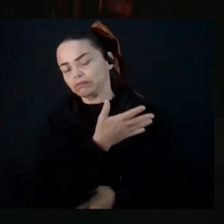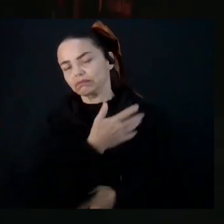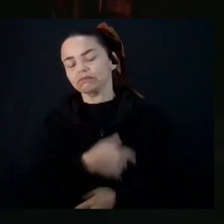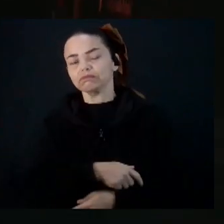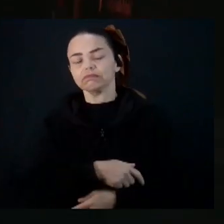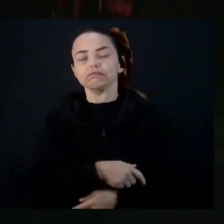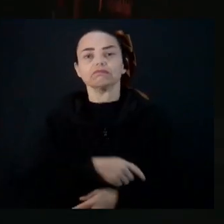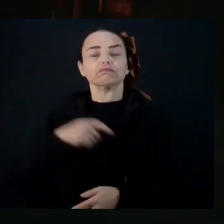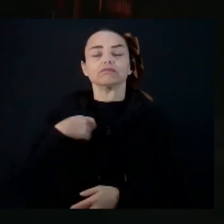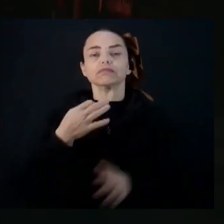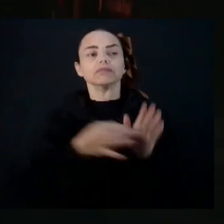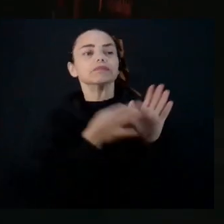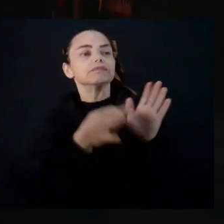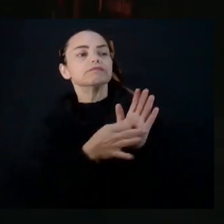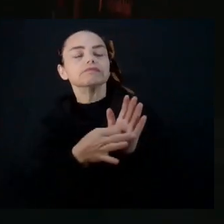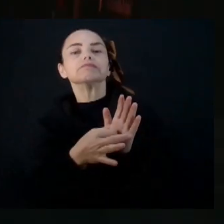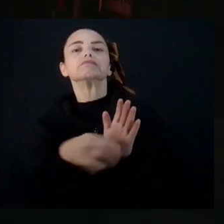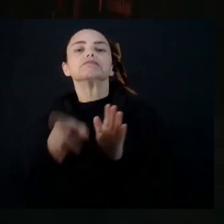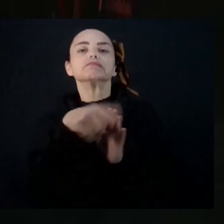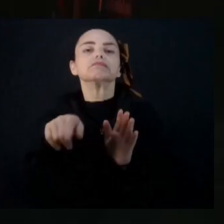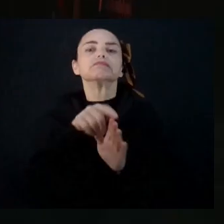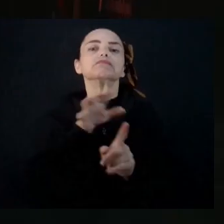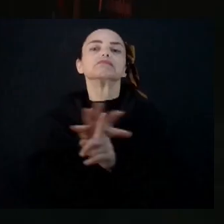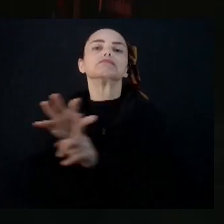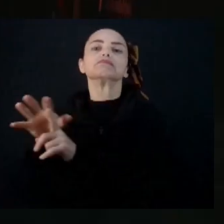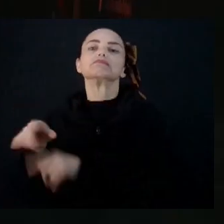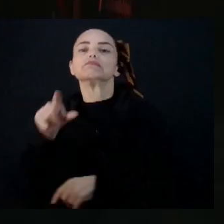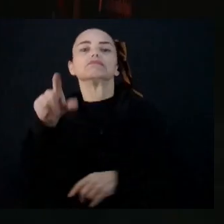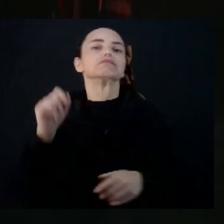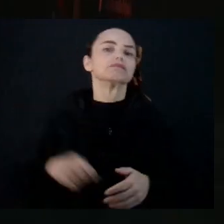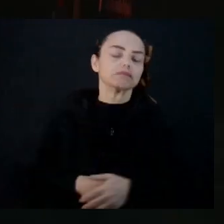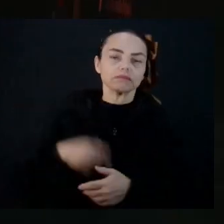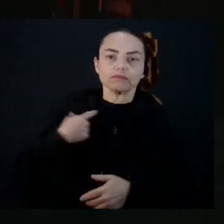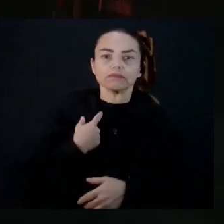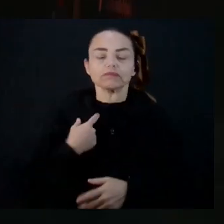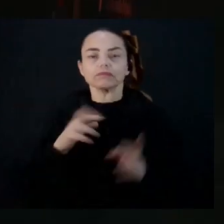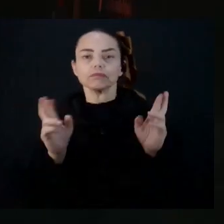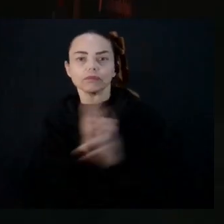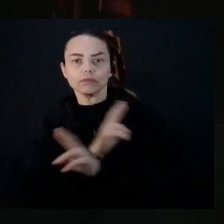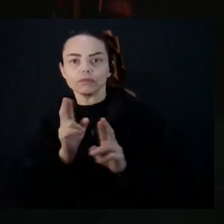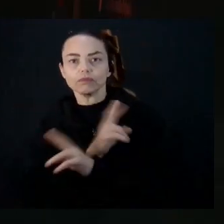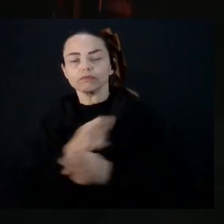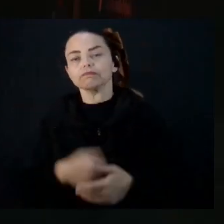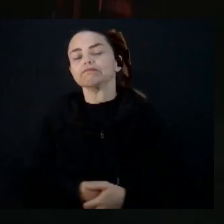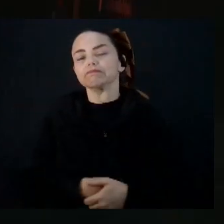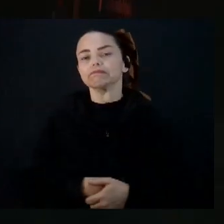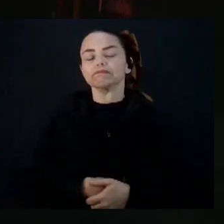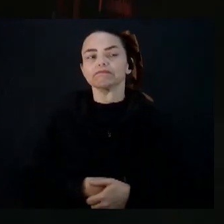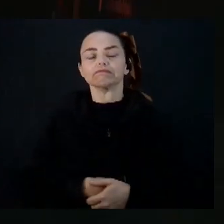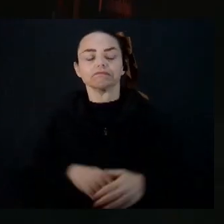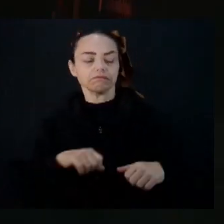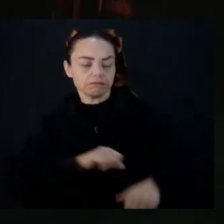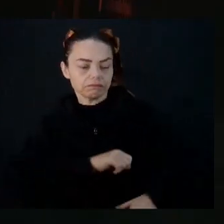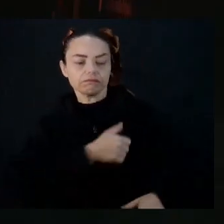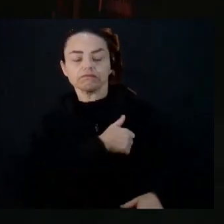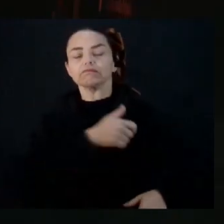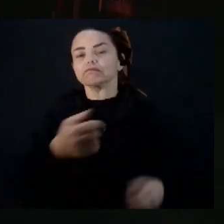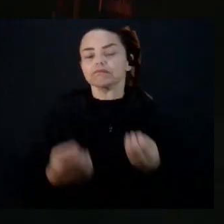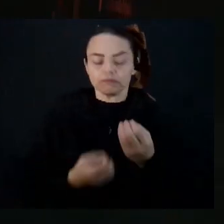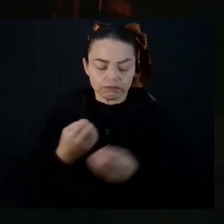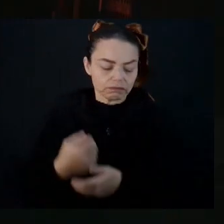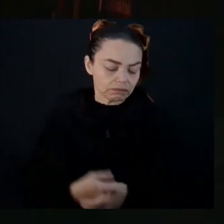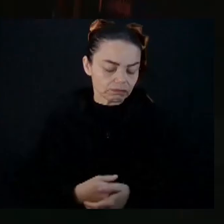opinião alheia influencia nossas escolhas, nossos relacionamentos e nossa autoestima? Como que a gente faz para lidar